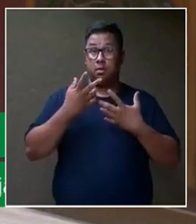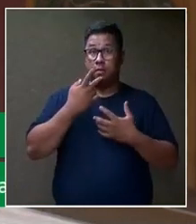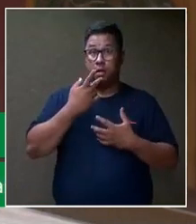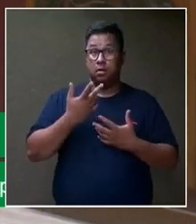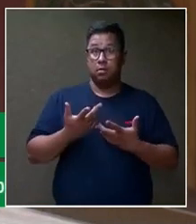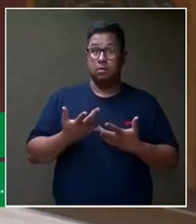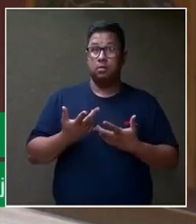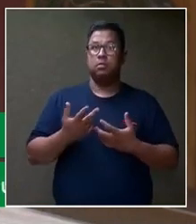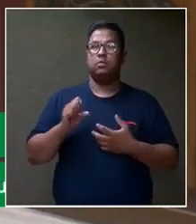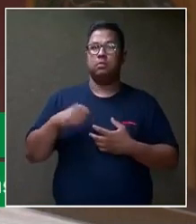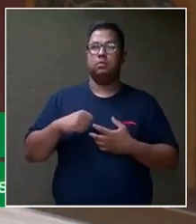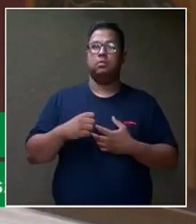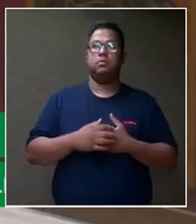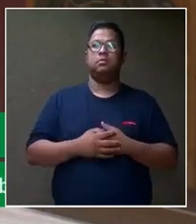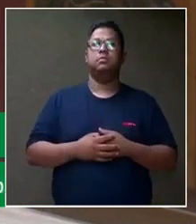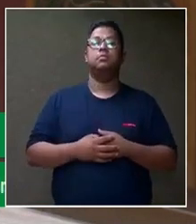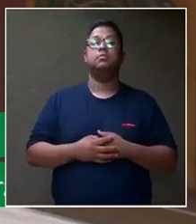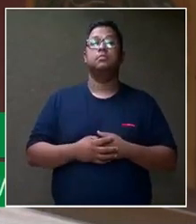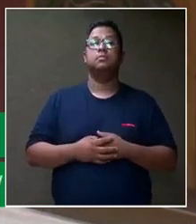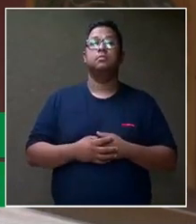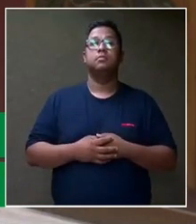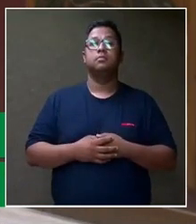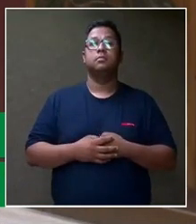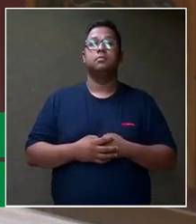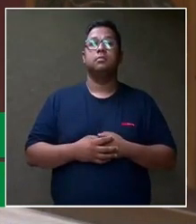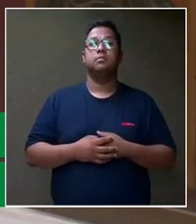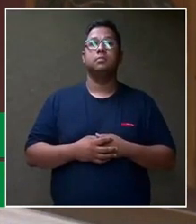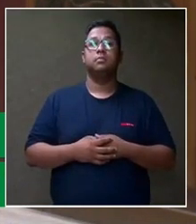isso? Vamos falar sobre isso? Pode ser. Tá? Bom,